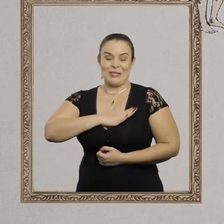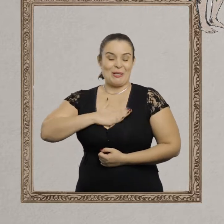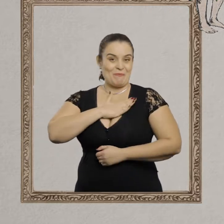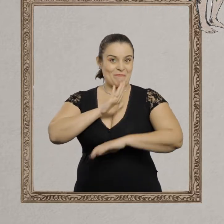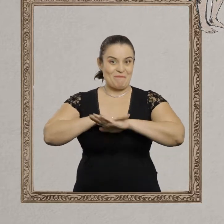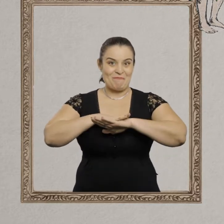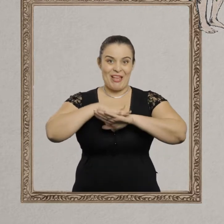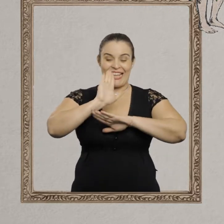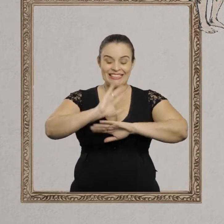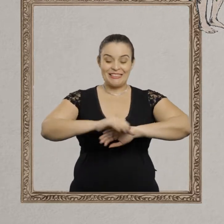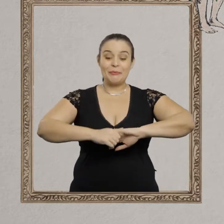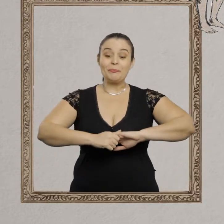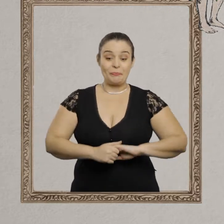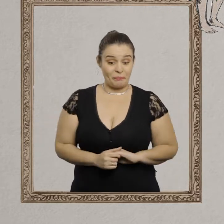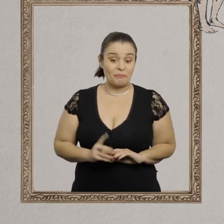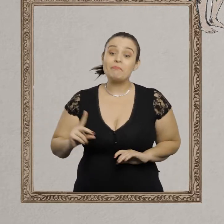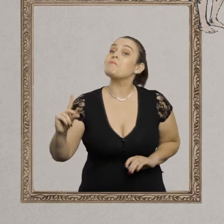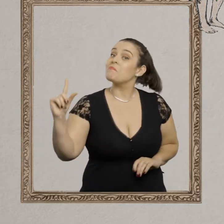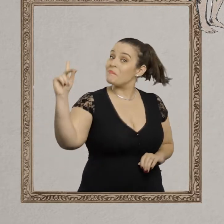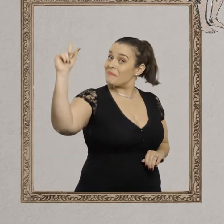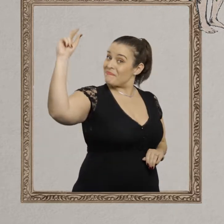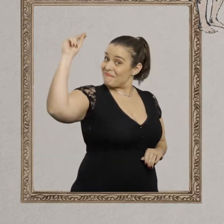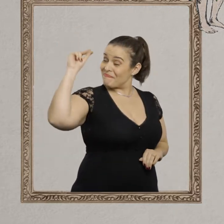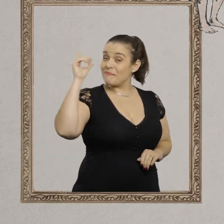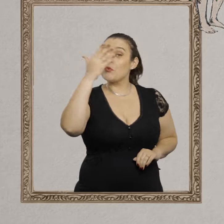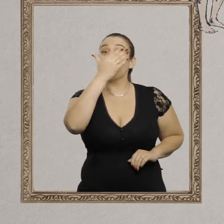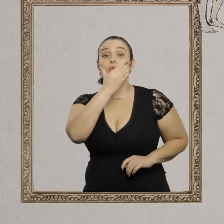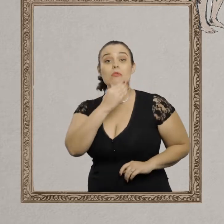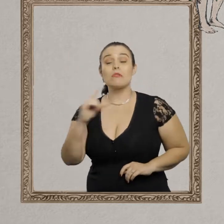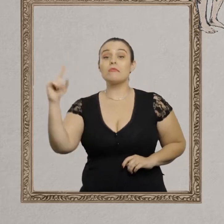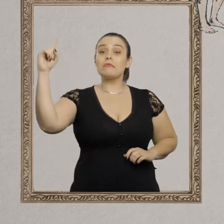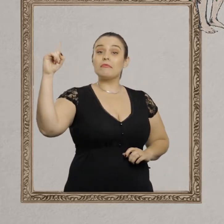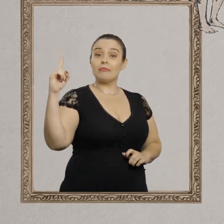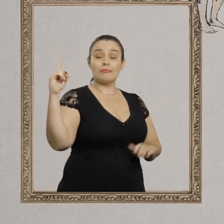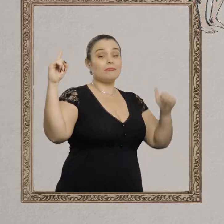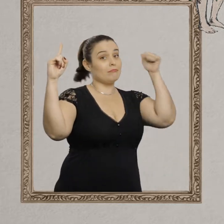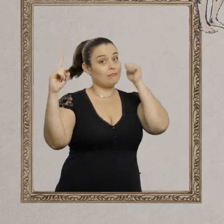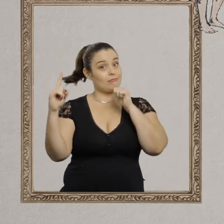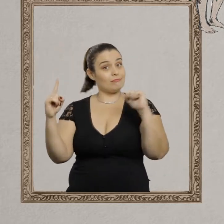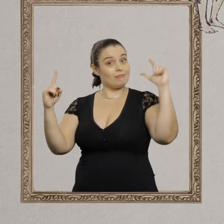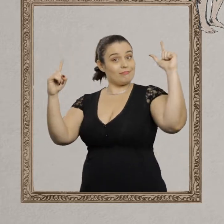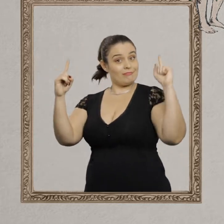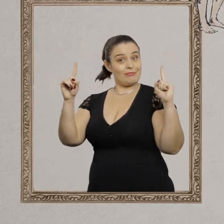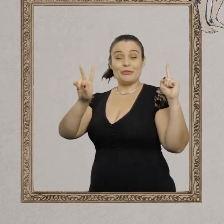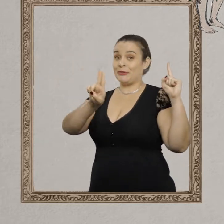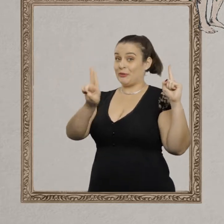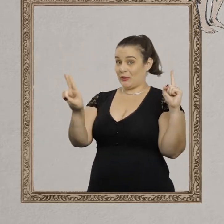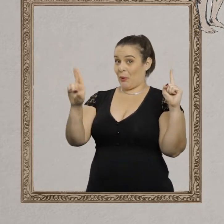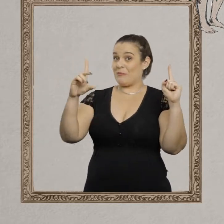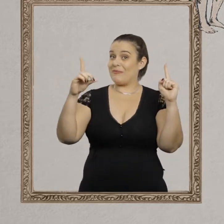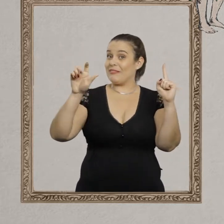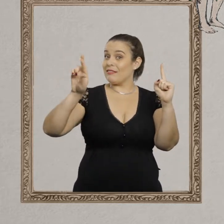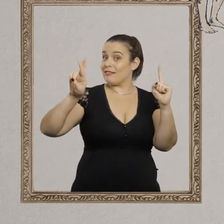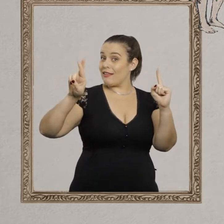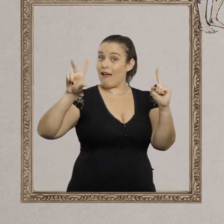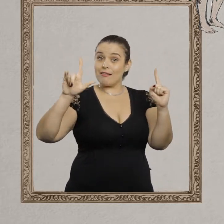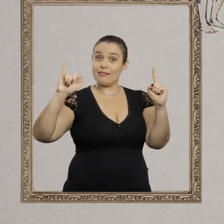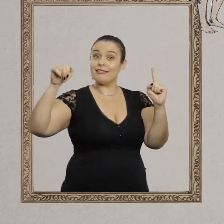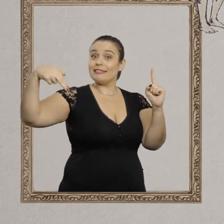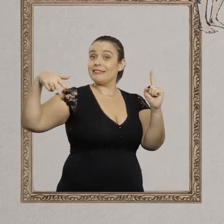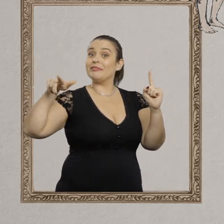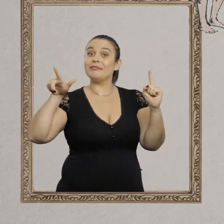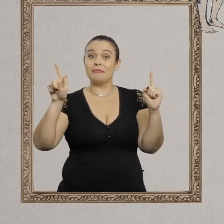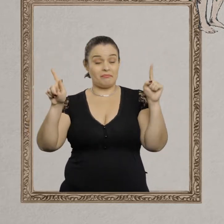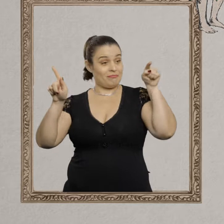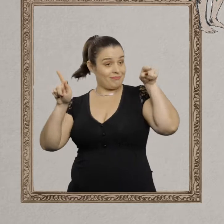gostavam. Era uma vez um homem e uma mulher. O nome do homem era Sr. Darling e o nome da